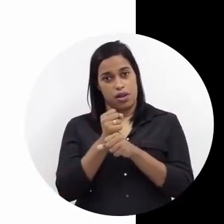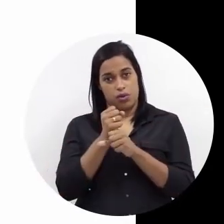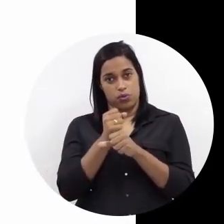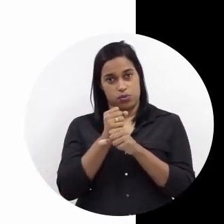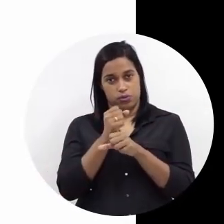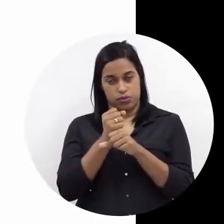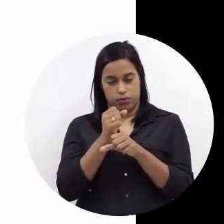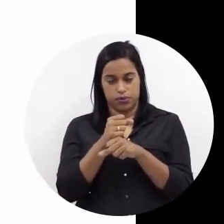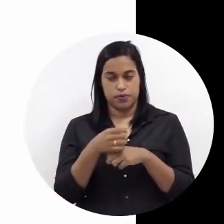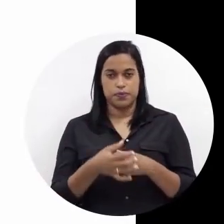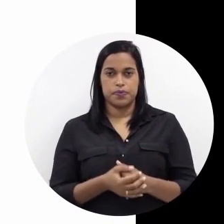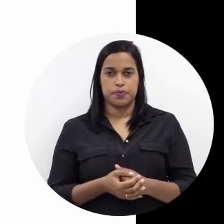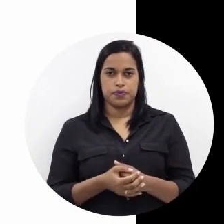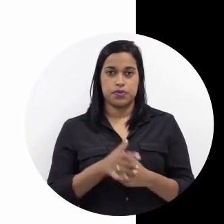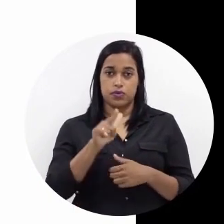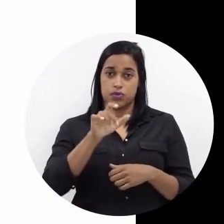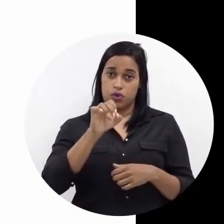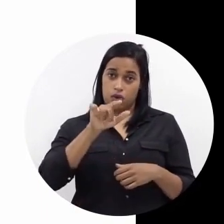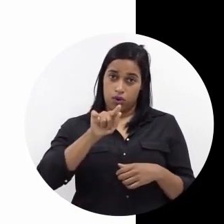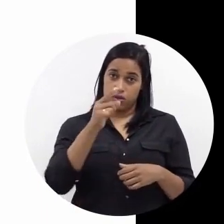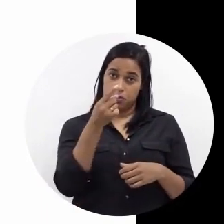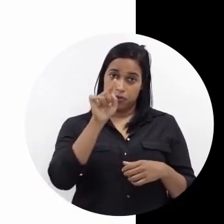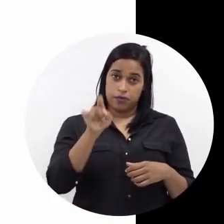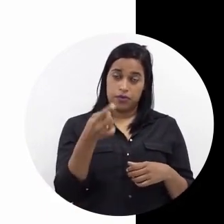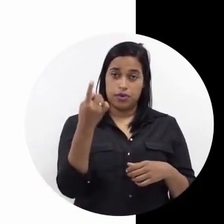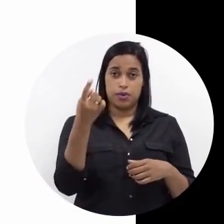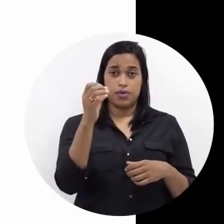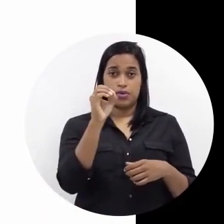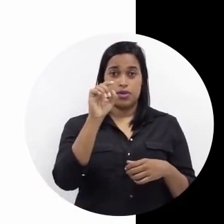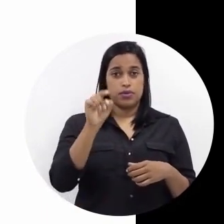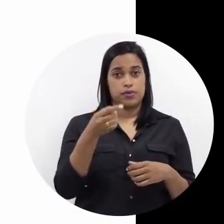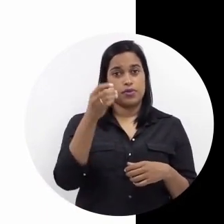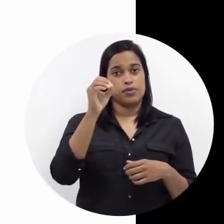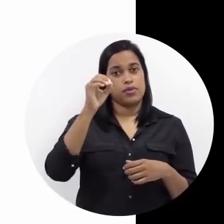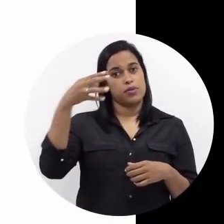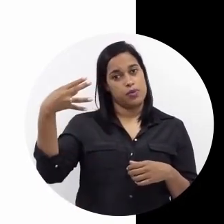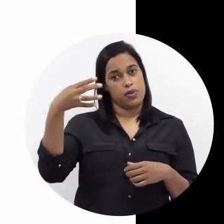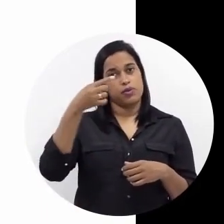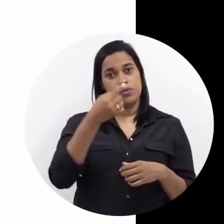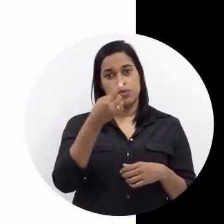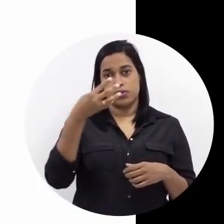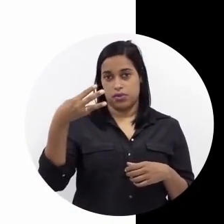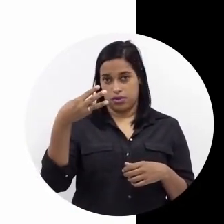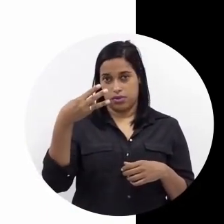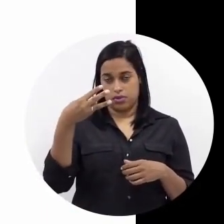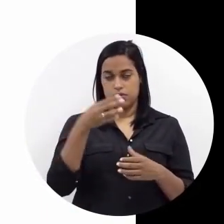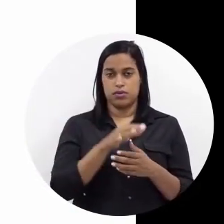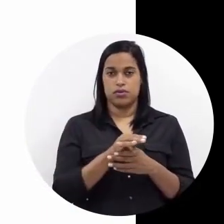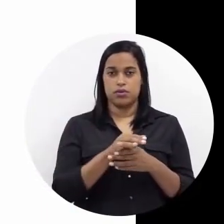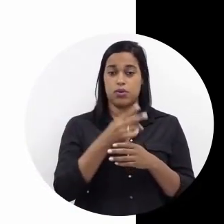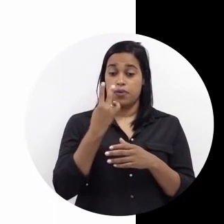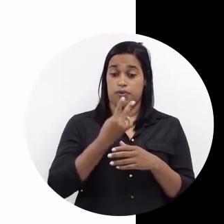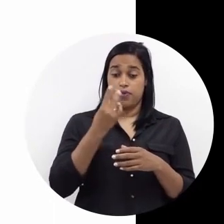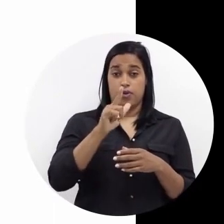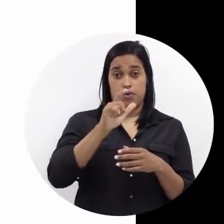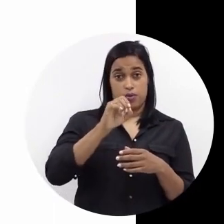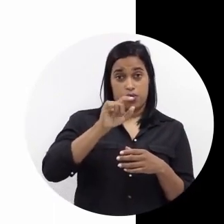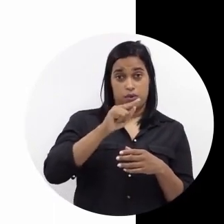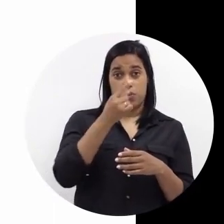Logo, log de 1,1 será 0,0413. O valor do log de 1